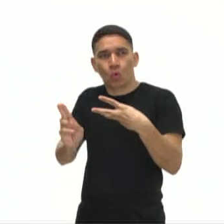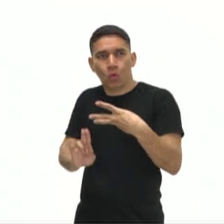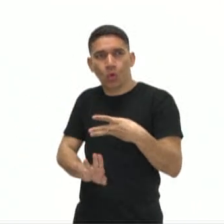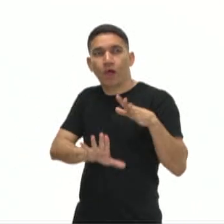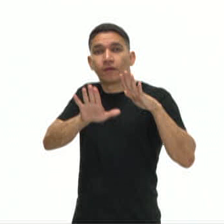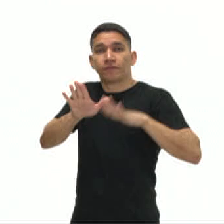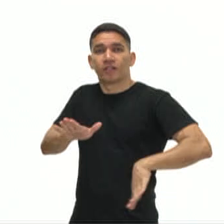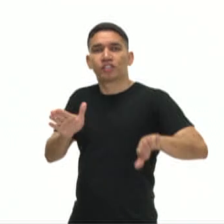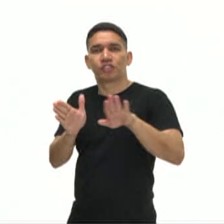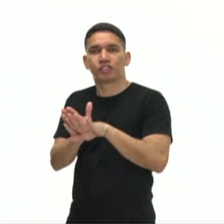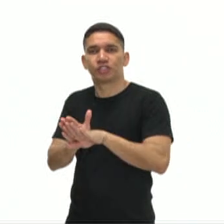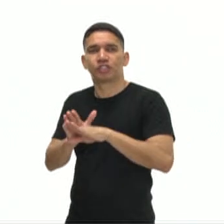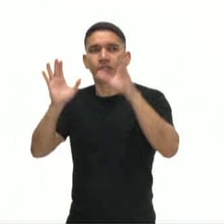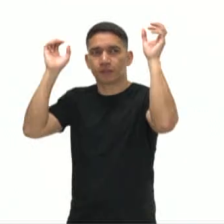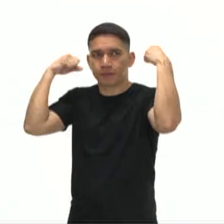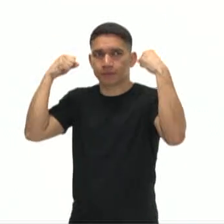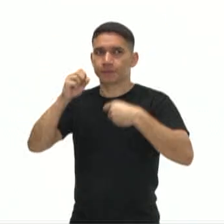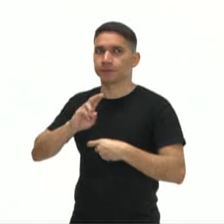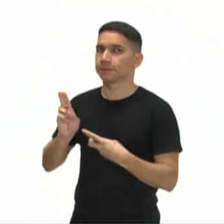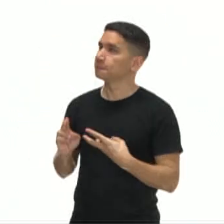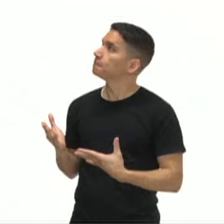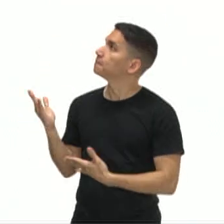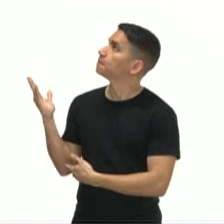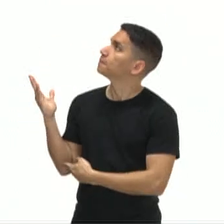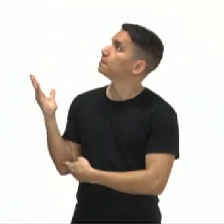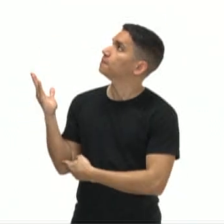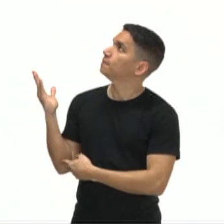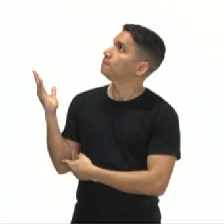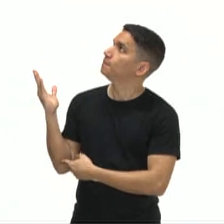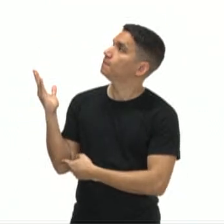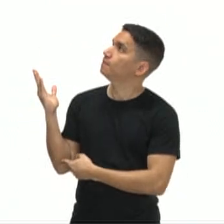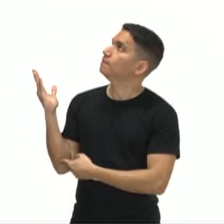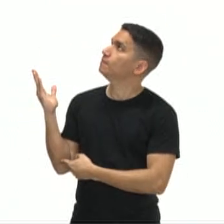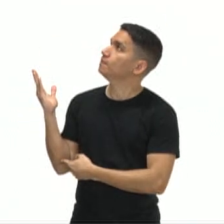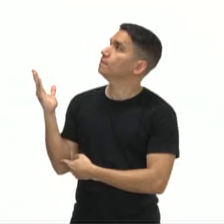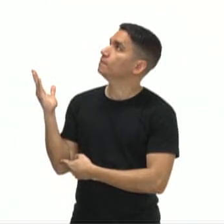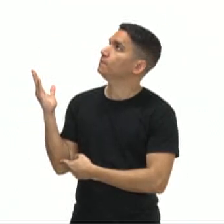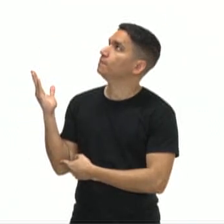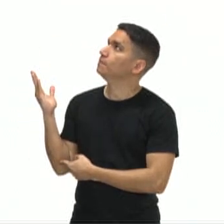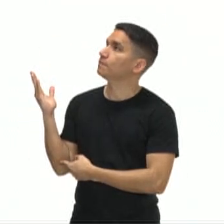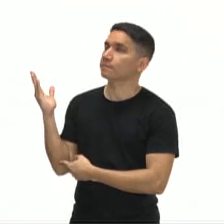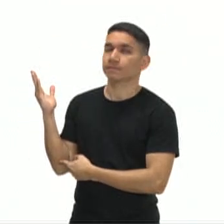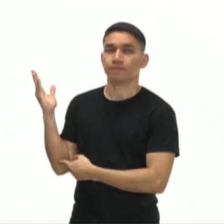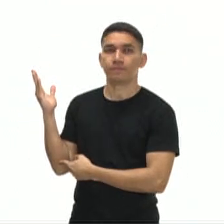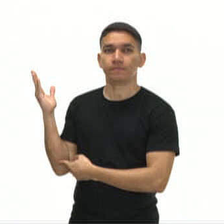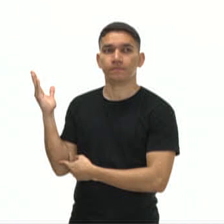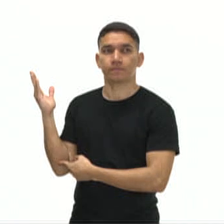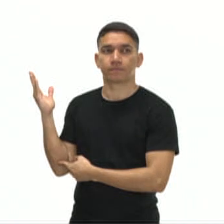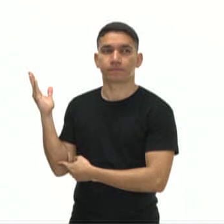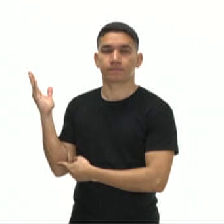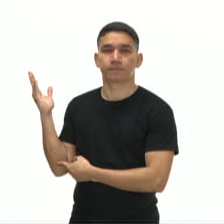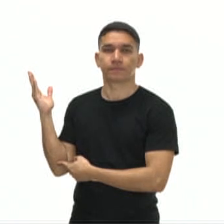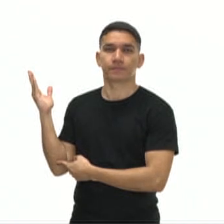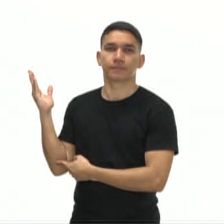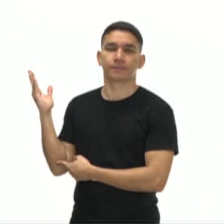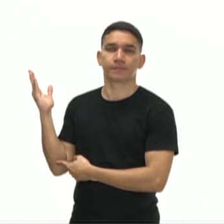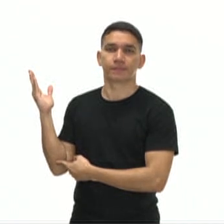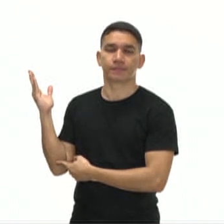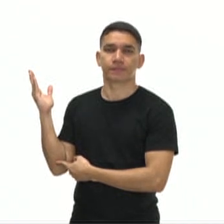lá. A Canon, a Casio, a Kodak, Ericsson, a Hewlett, também temos